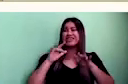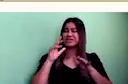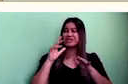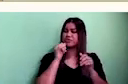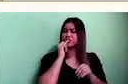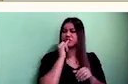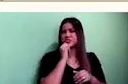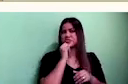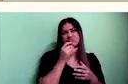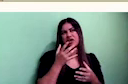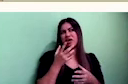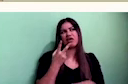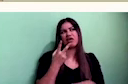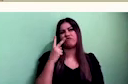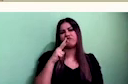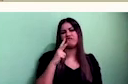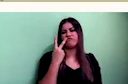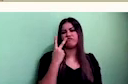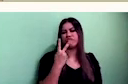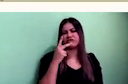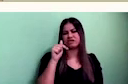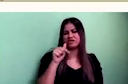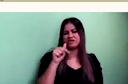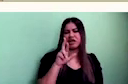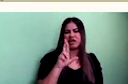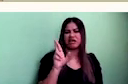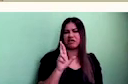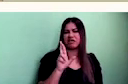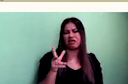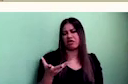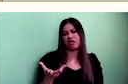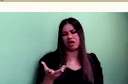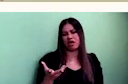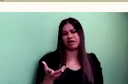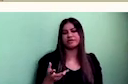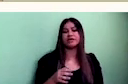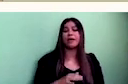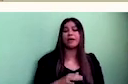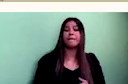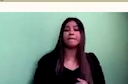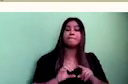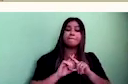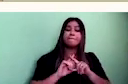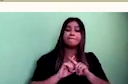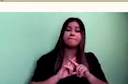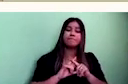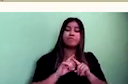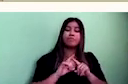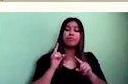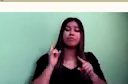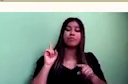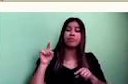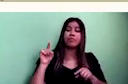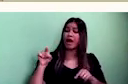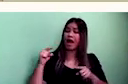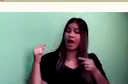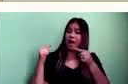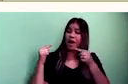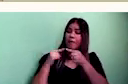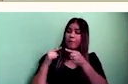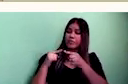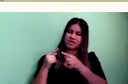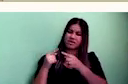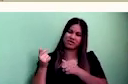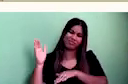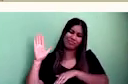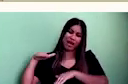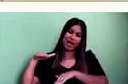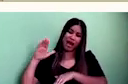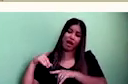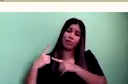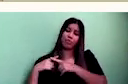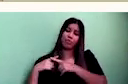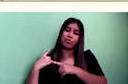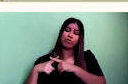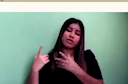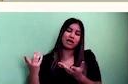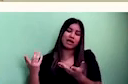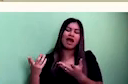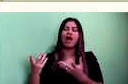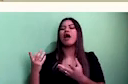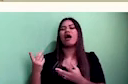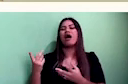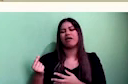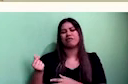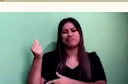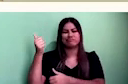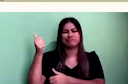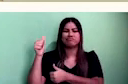ter tudo R$27, né? Agora, o óleo essencial não, ele vai variar de acordo com o rendimento que aquela planta dá do óleo. Então, tem óleos